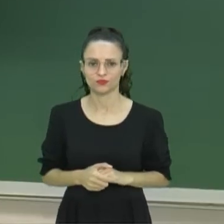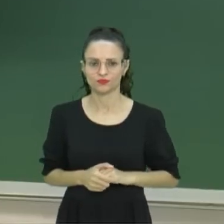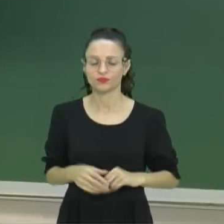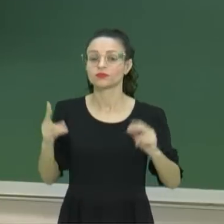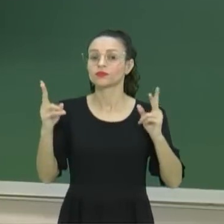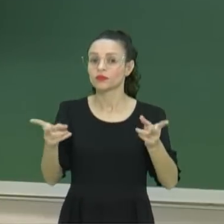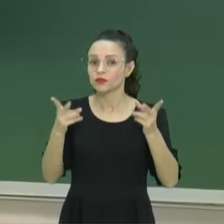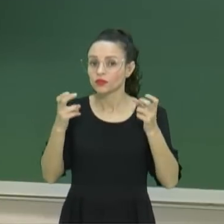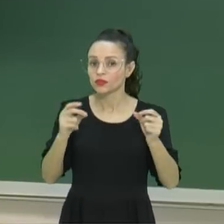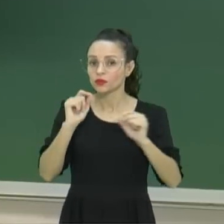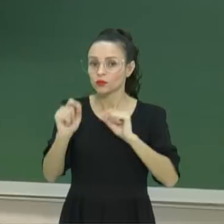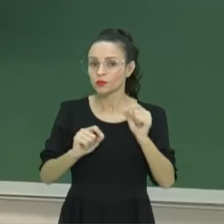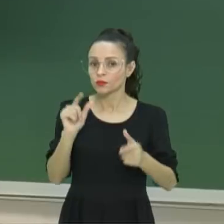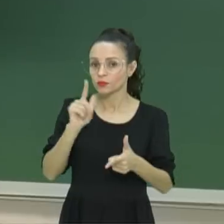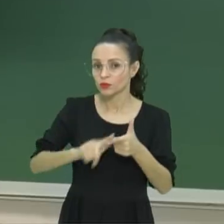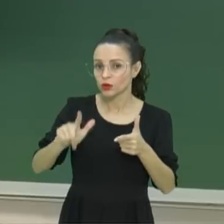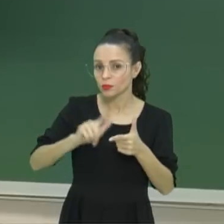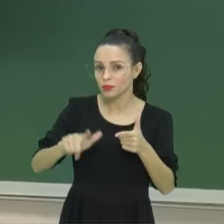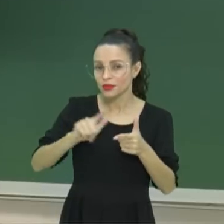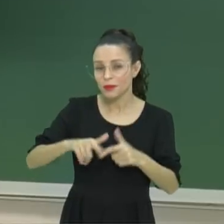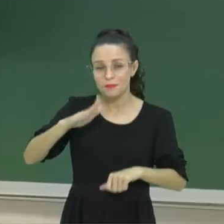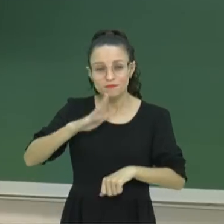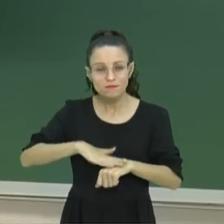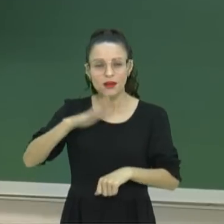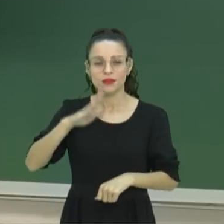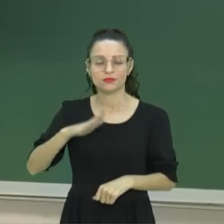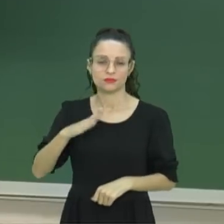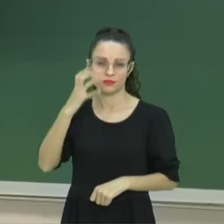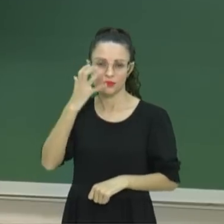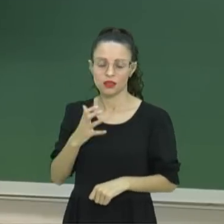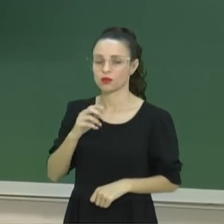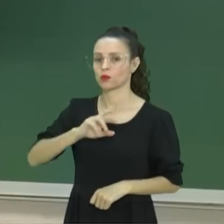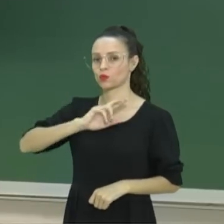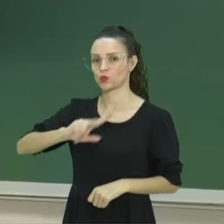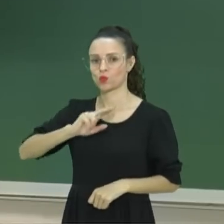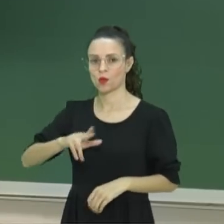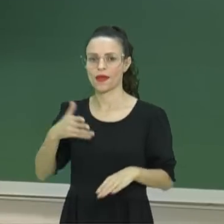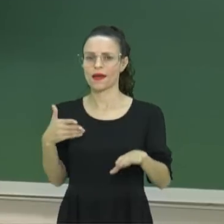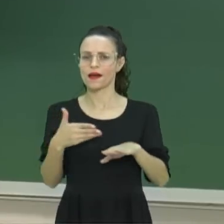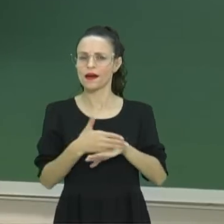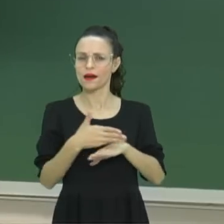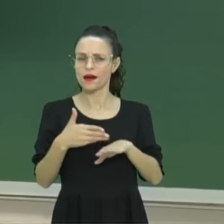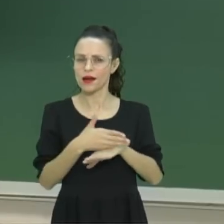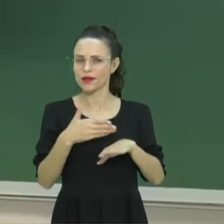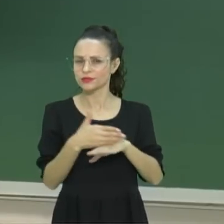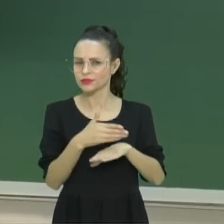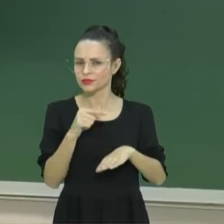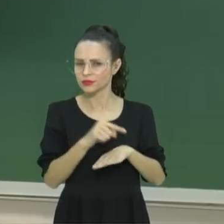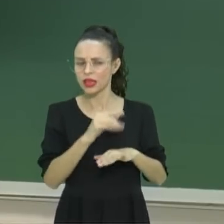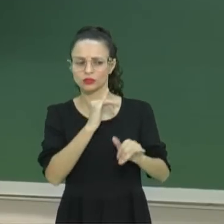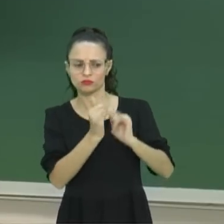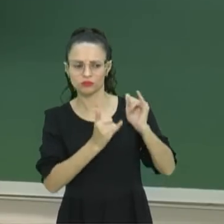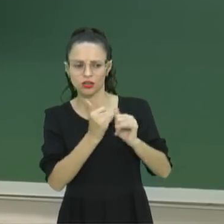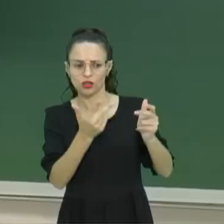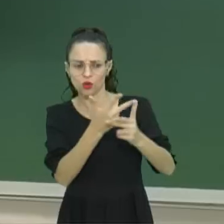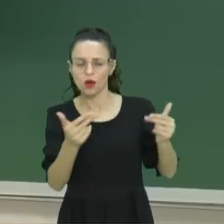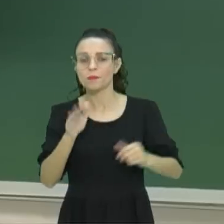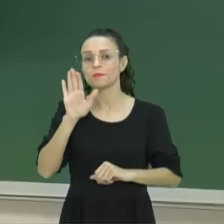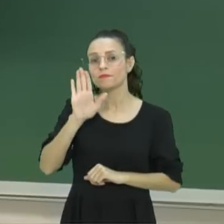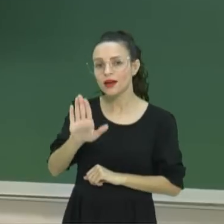percebe que o problema maior não está necessariamente no acesso à rede, mas está